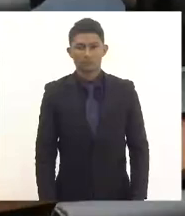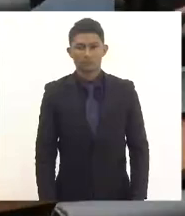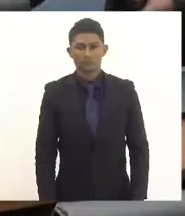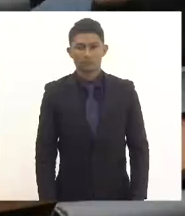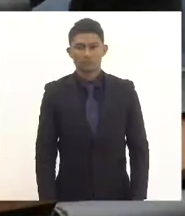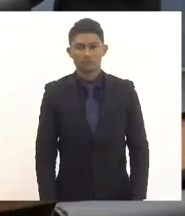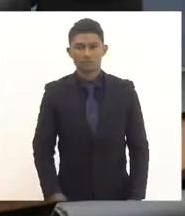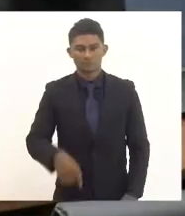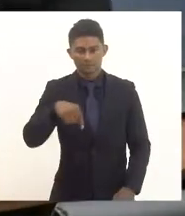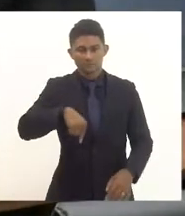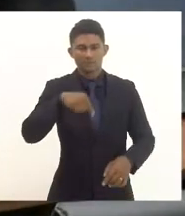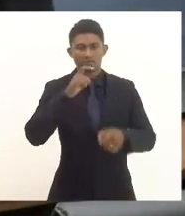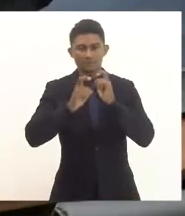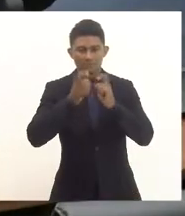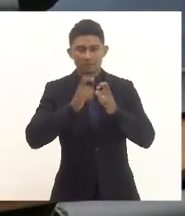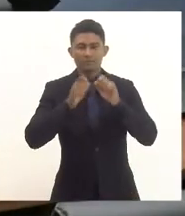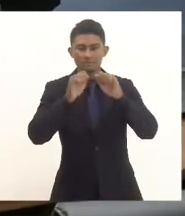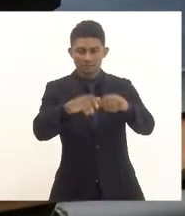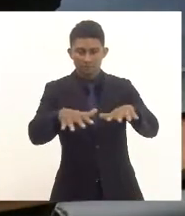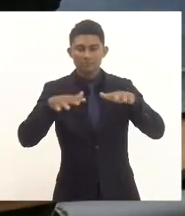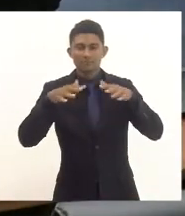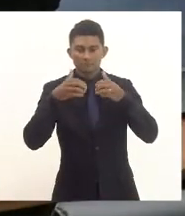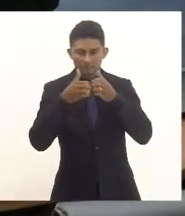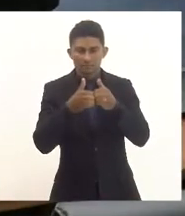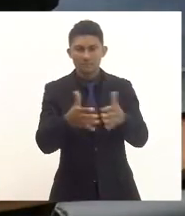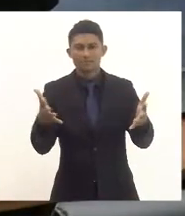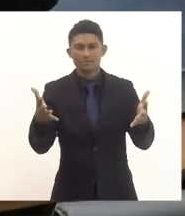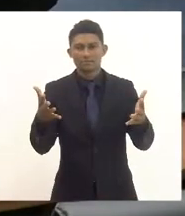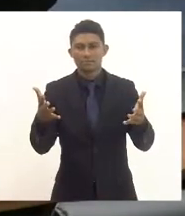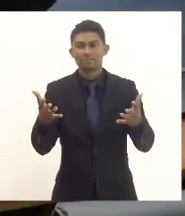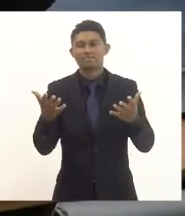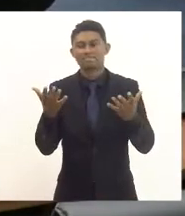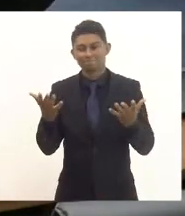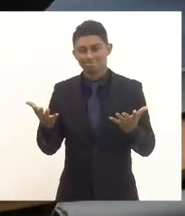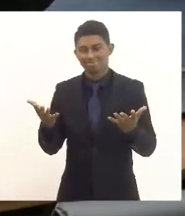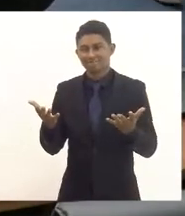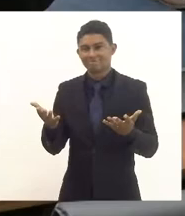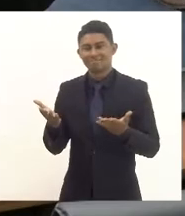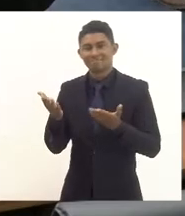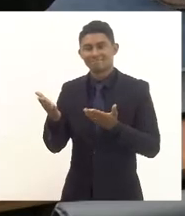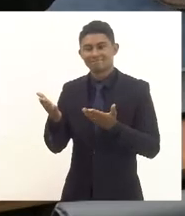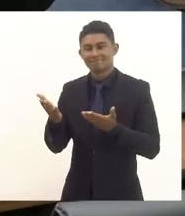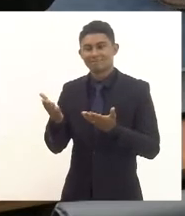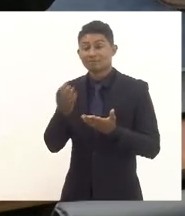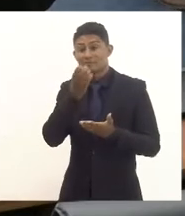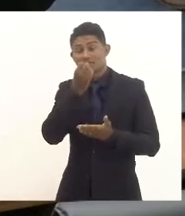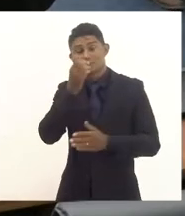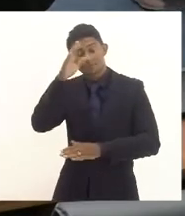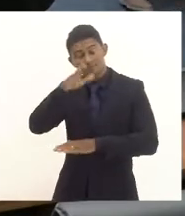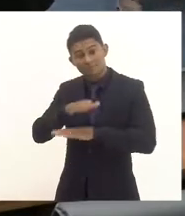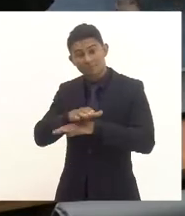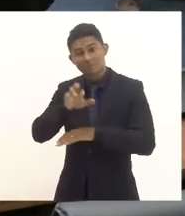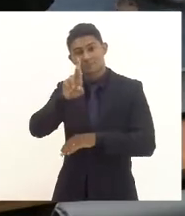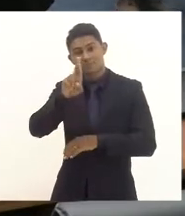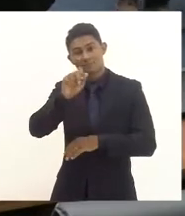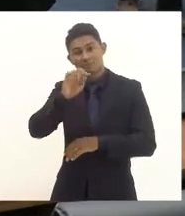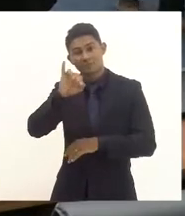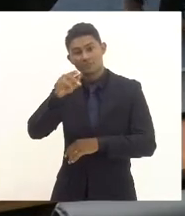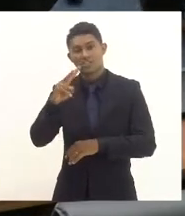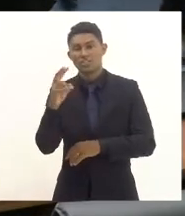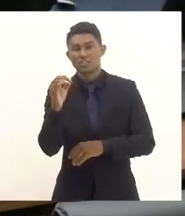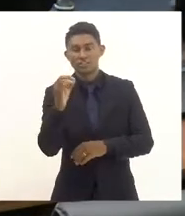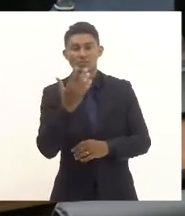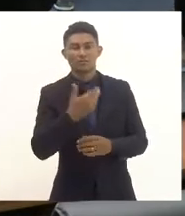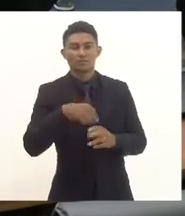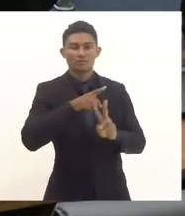e está aberto a sessão bonita chamada Adrien Oi boa tarde Ratinho Boa tarde